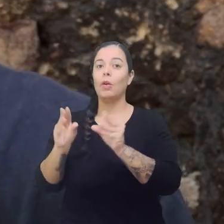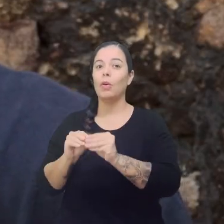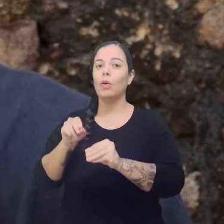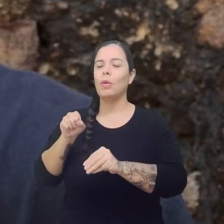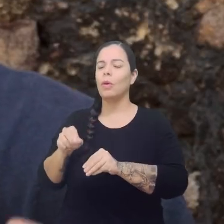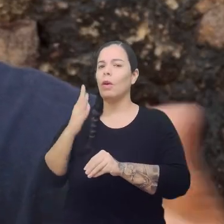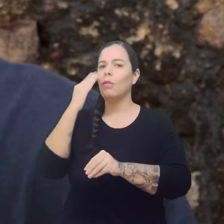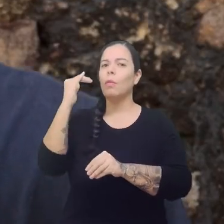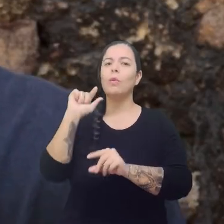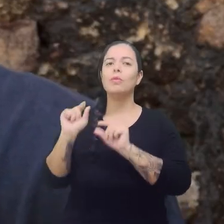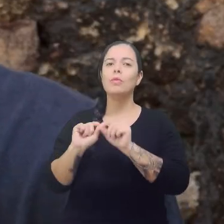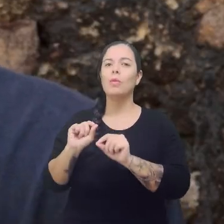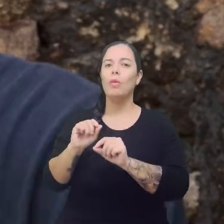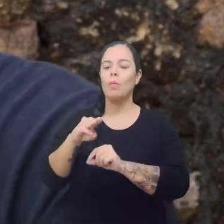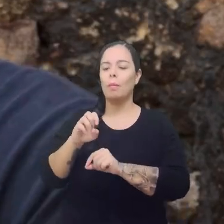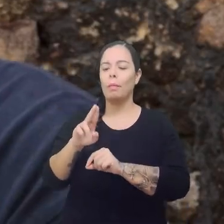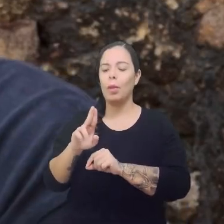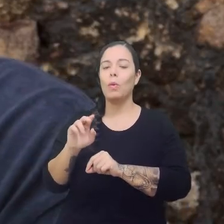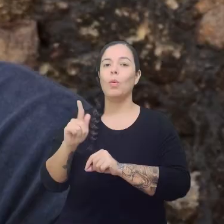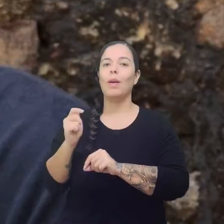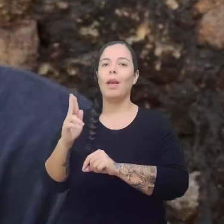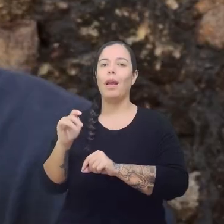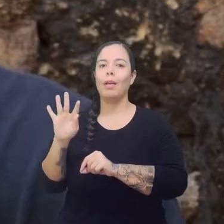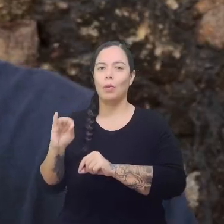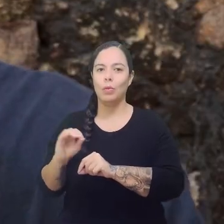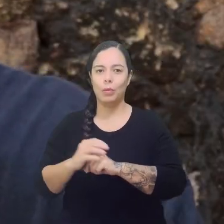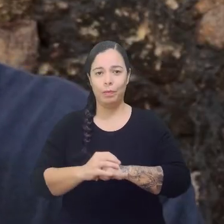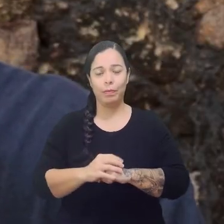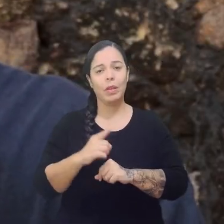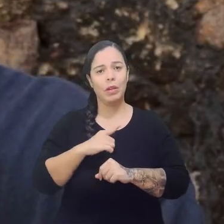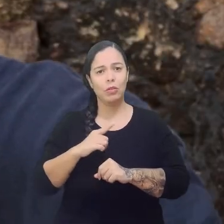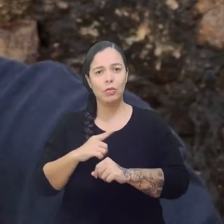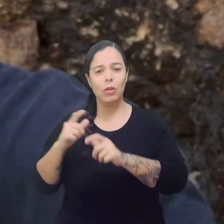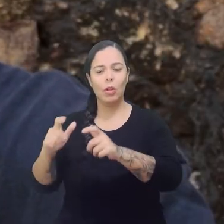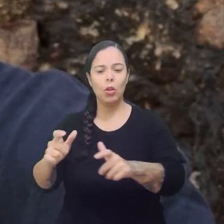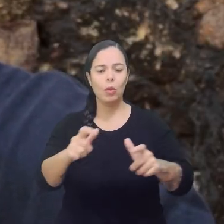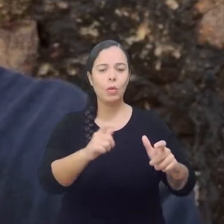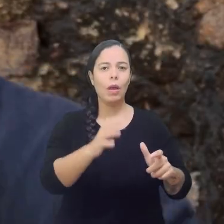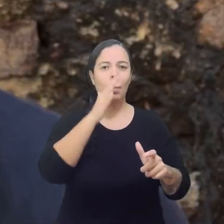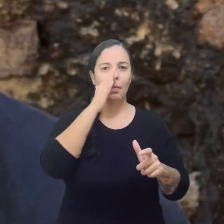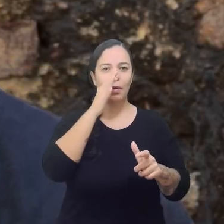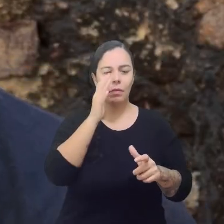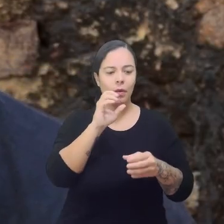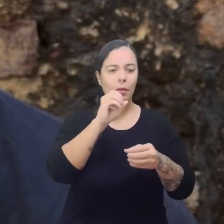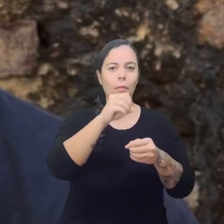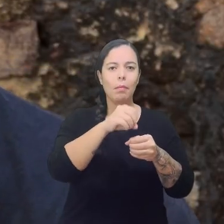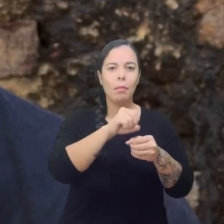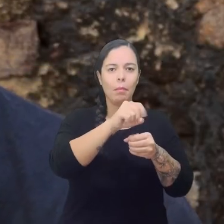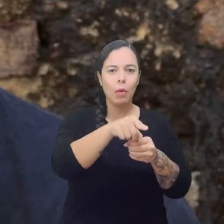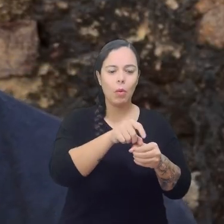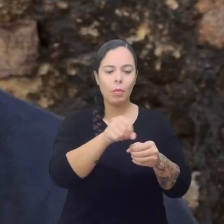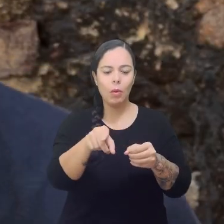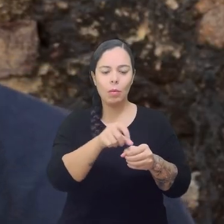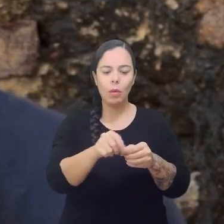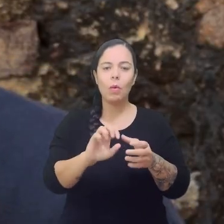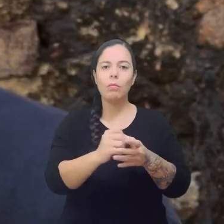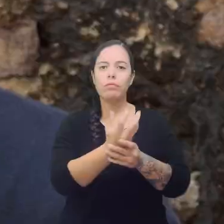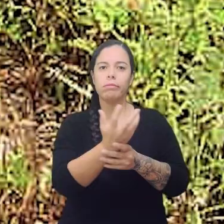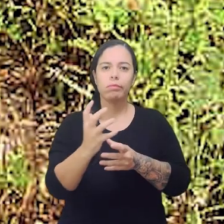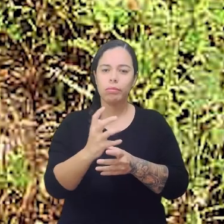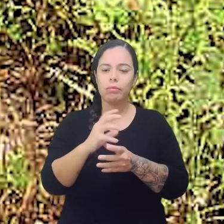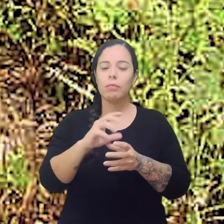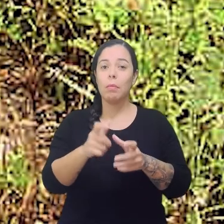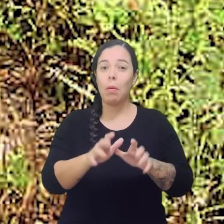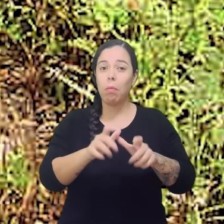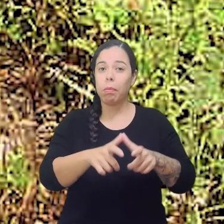viveiros e produzia tanta muda para recuperar lá, e produzia tanta que ele cedia para a CLIM, para a própria prefeitura. A prefeitura